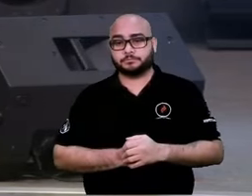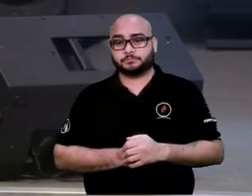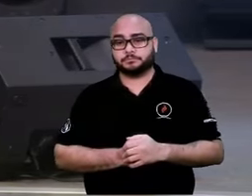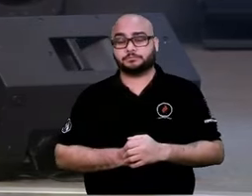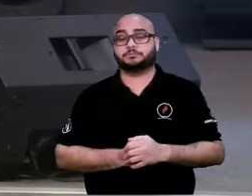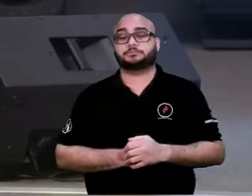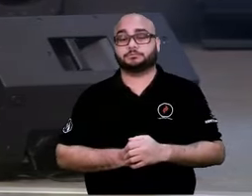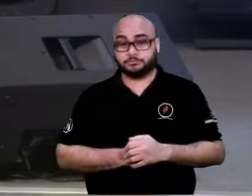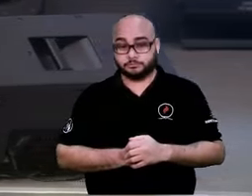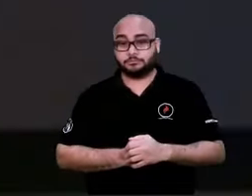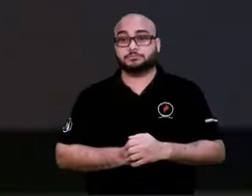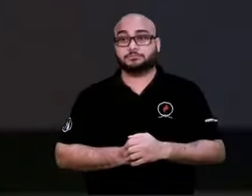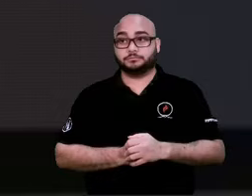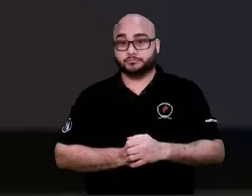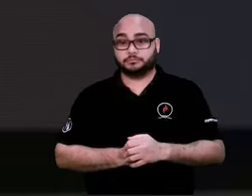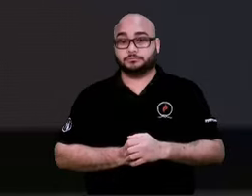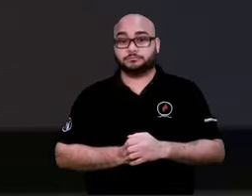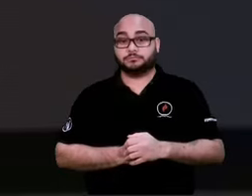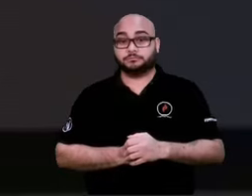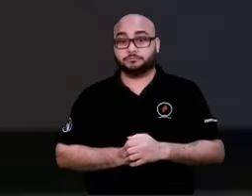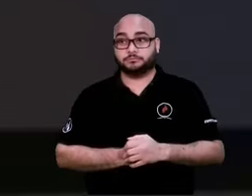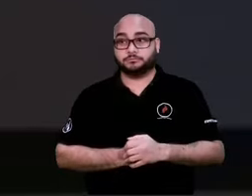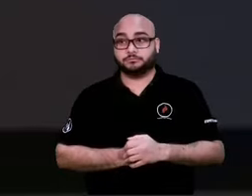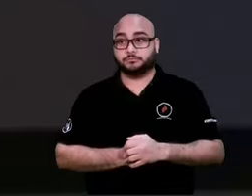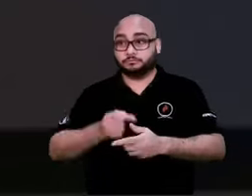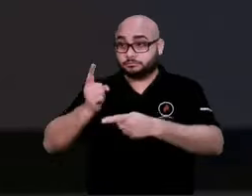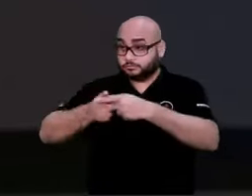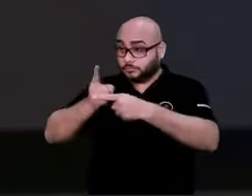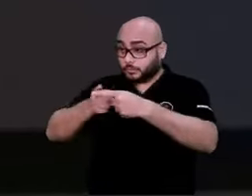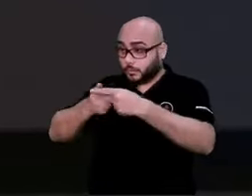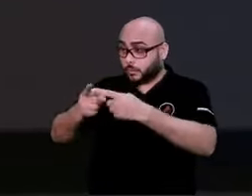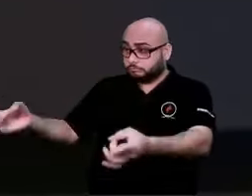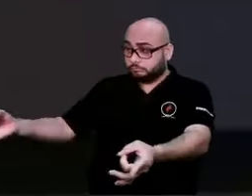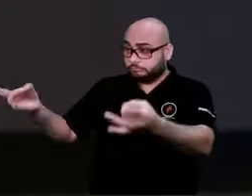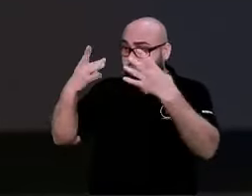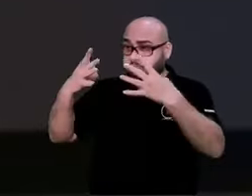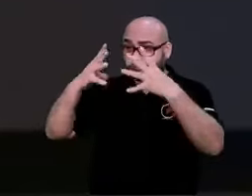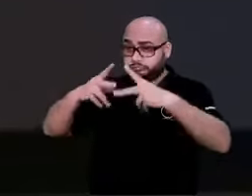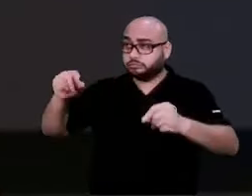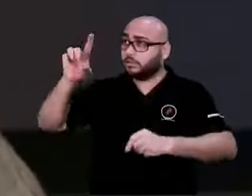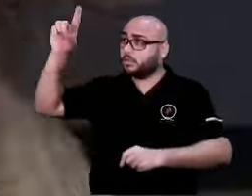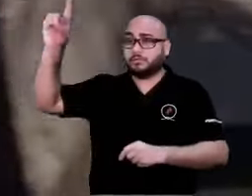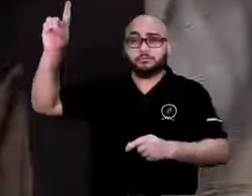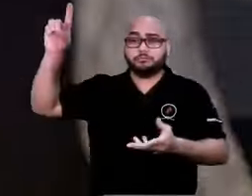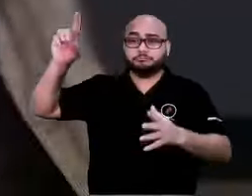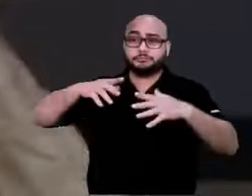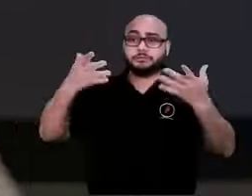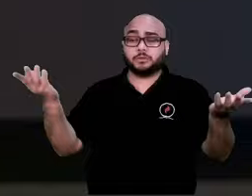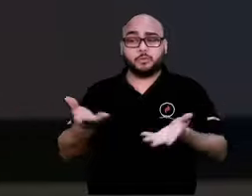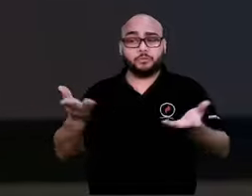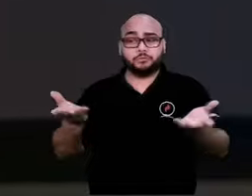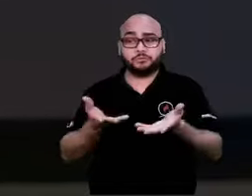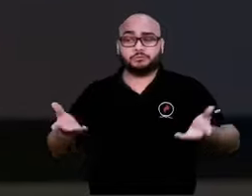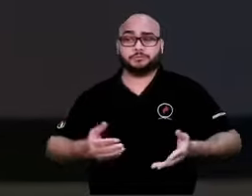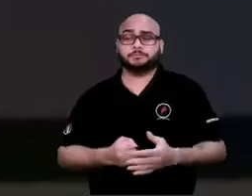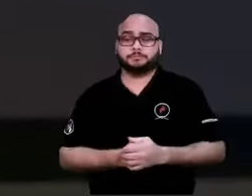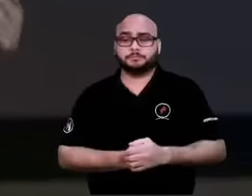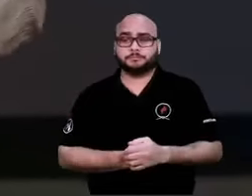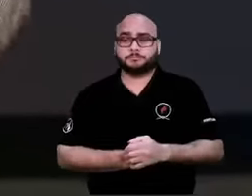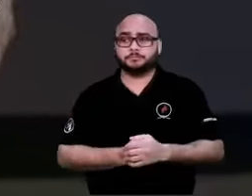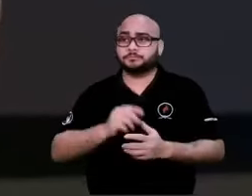Vós me deixastes a mim, então agora eu vos